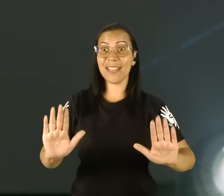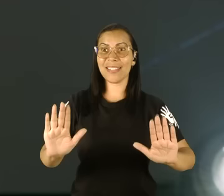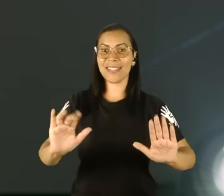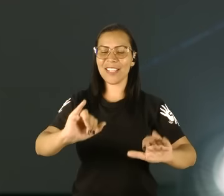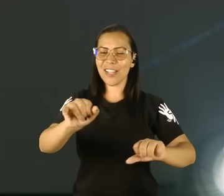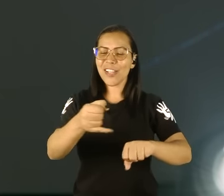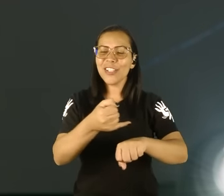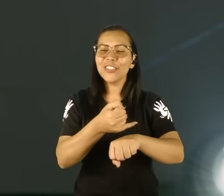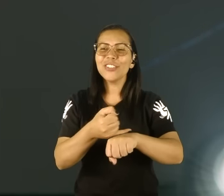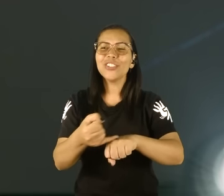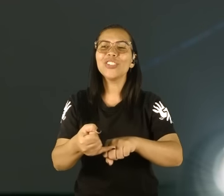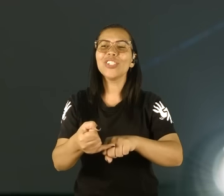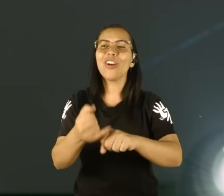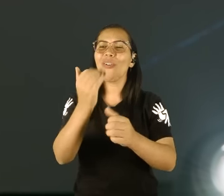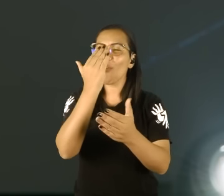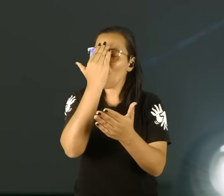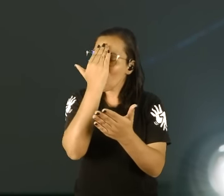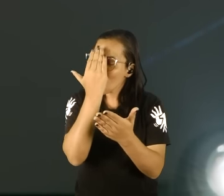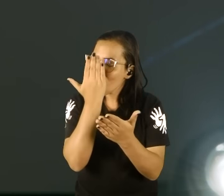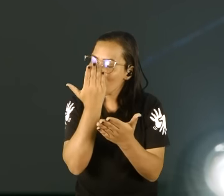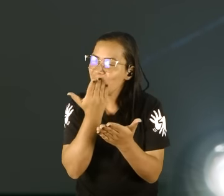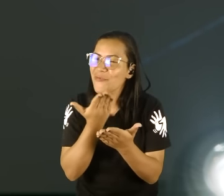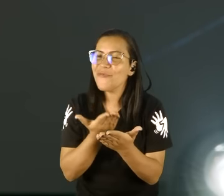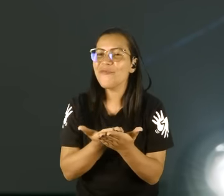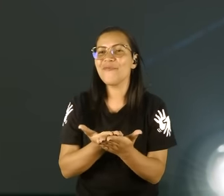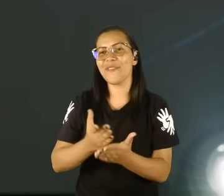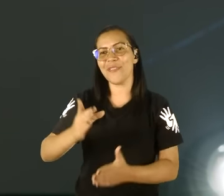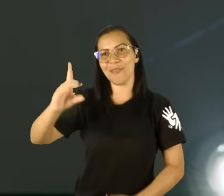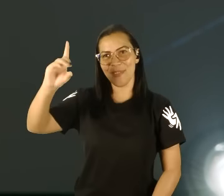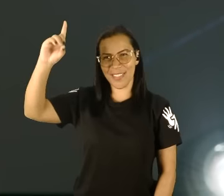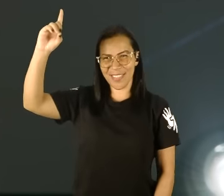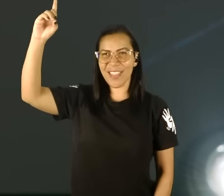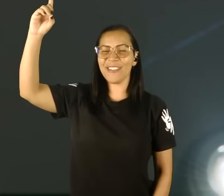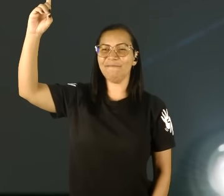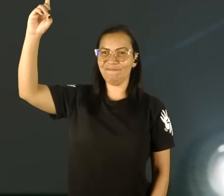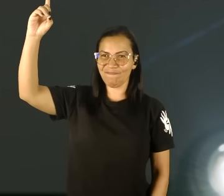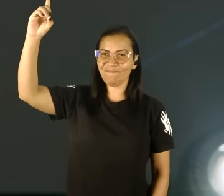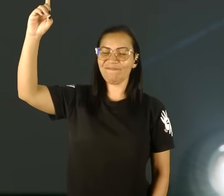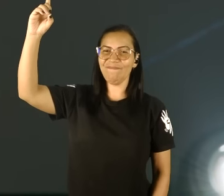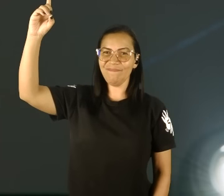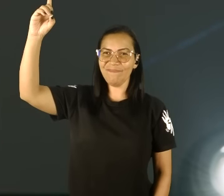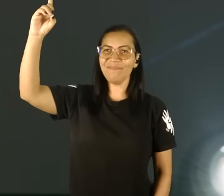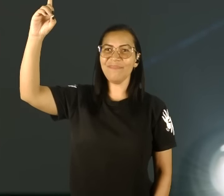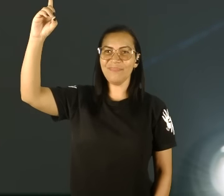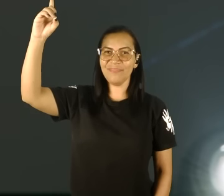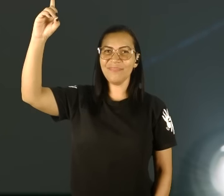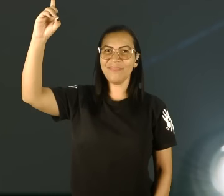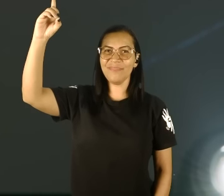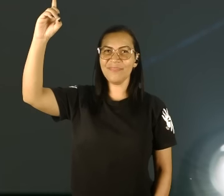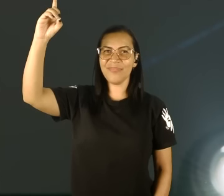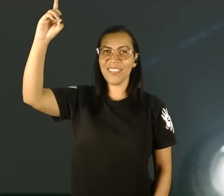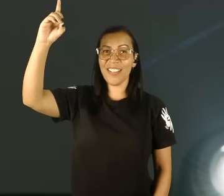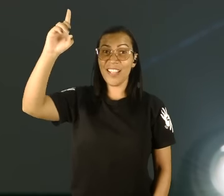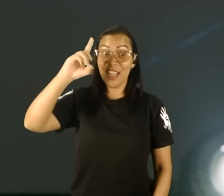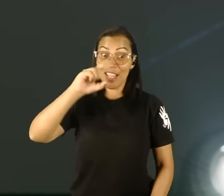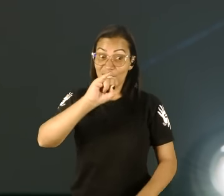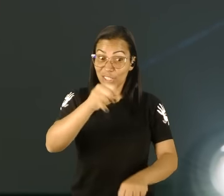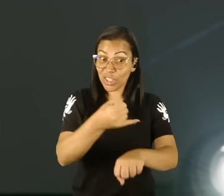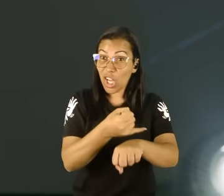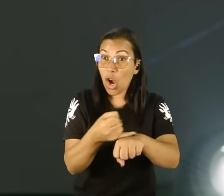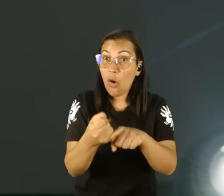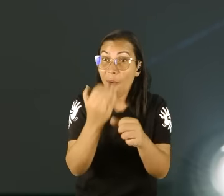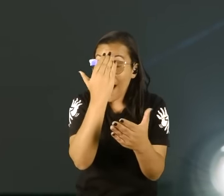Quantas coisas mais, mas Deus me abençoou, e parece que eu não sou abençoado. Você não para. Quando ele fecha os olhos e